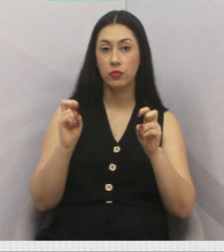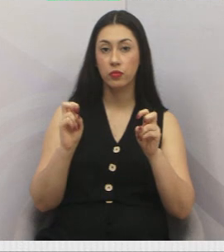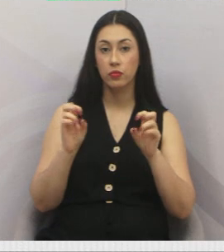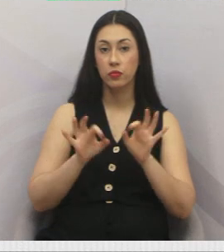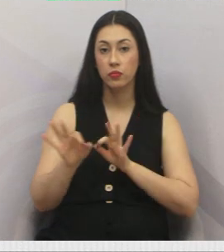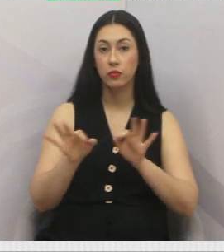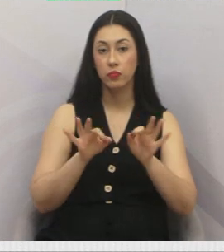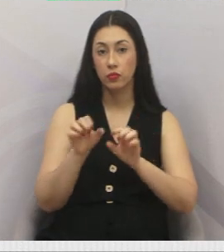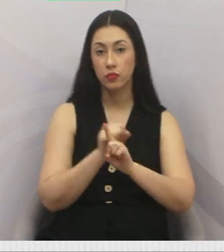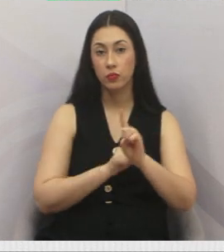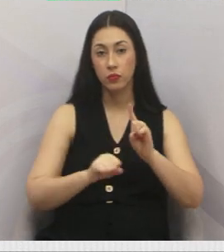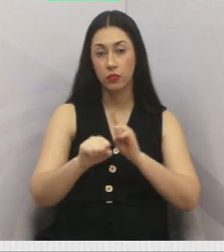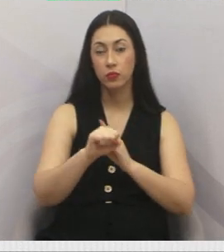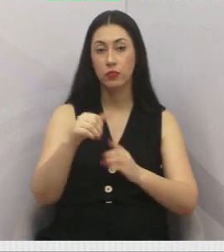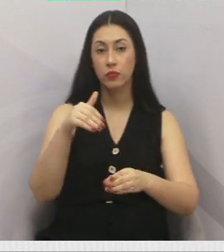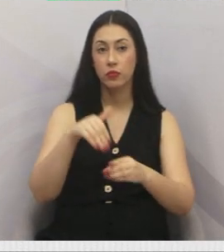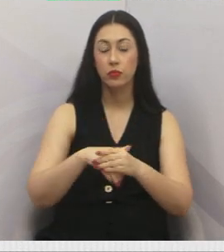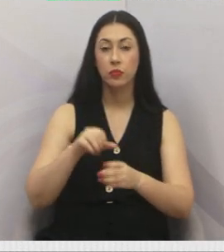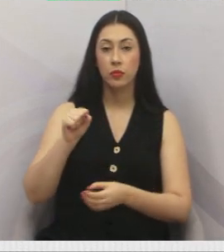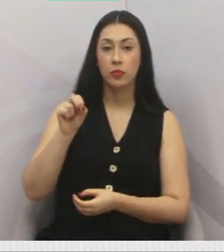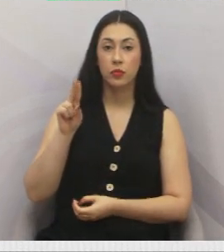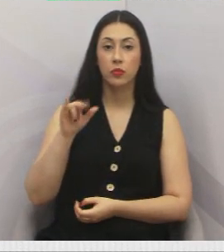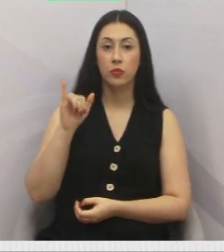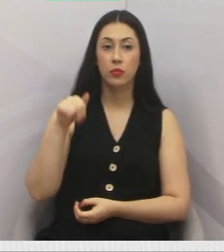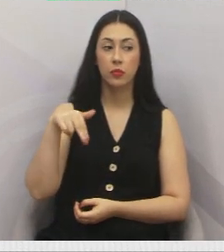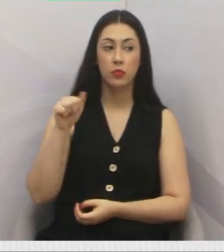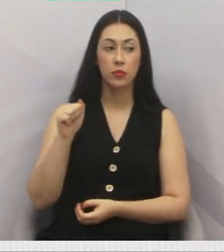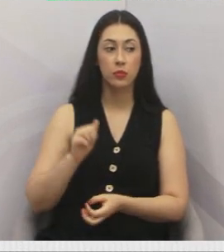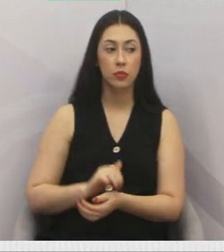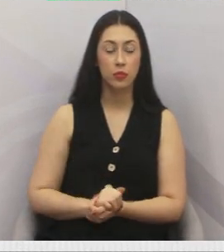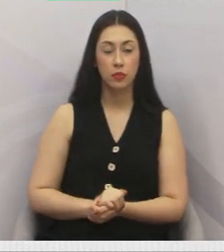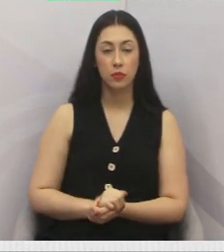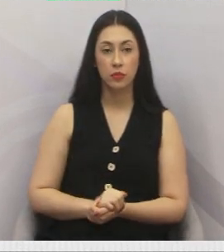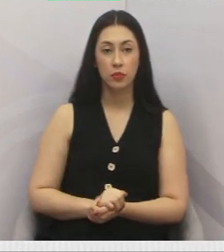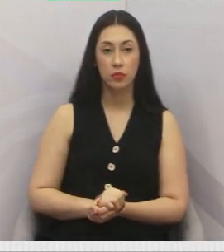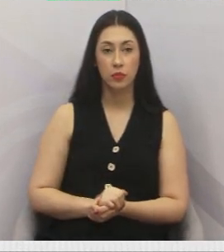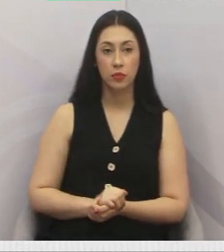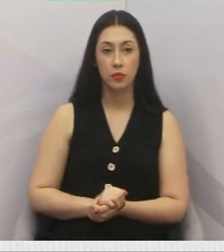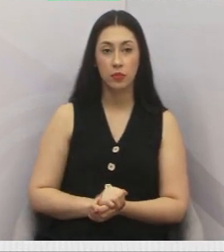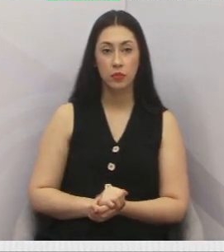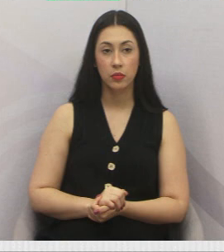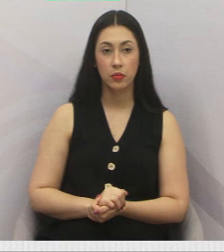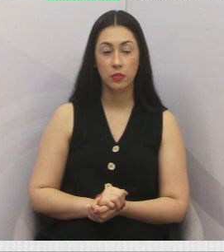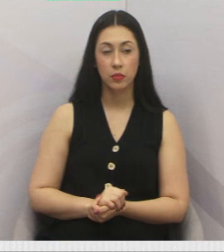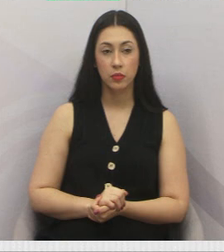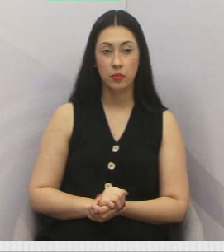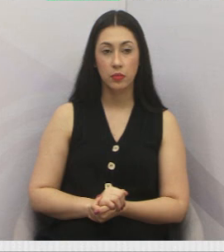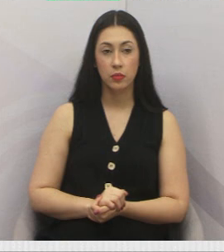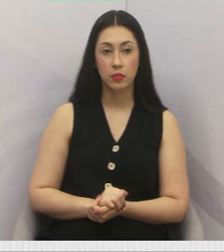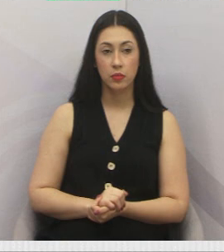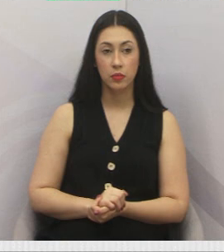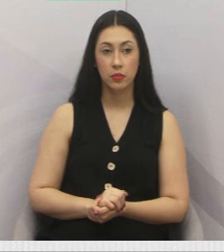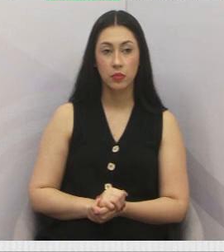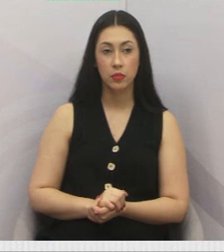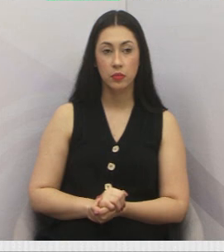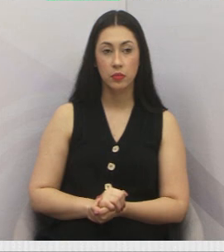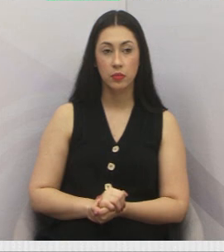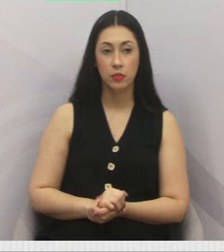organização da sociedade civil, um voto para Suinam, Instituto Socioambiental. Próximo voto.